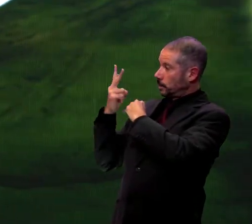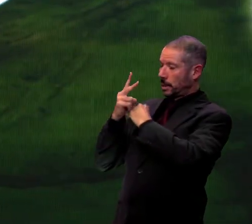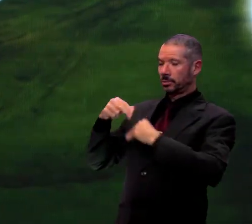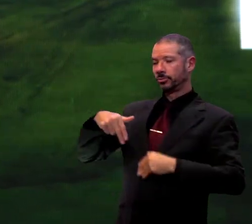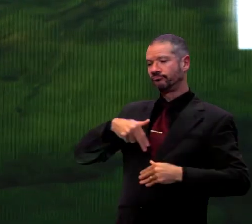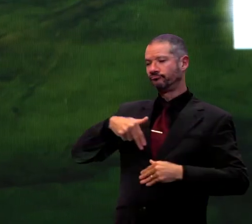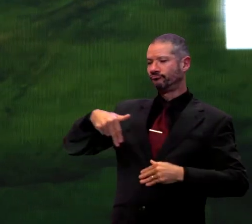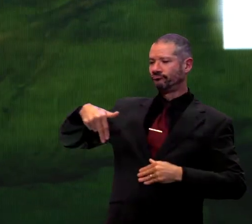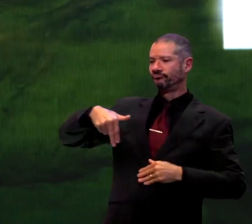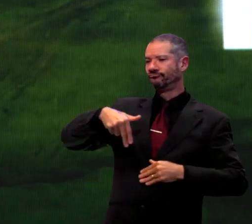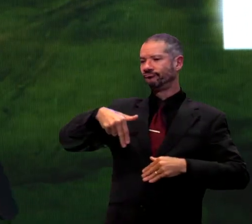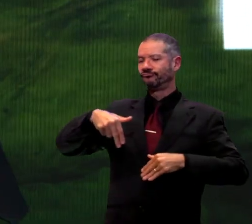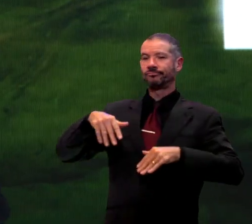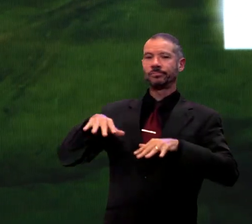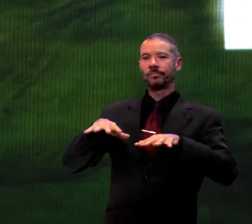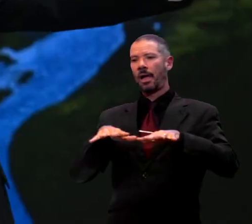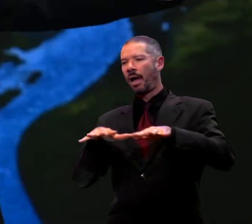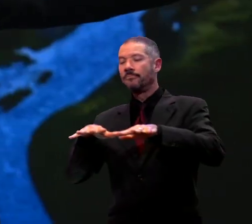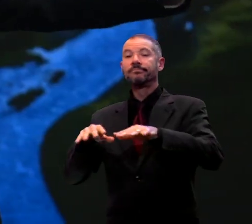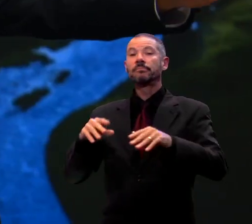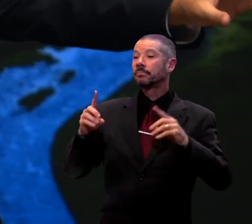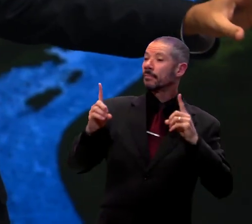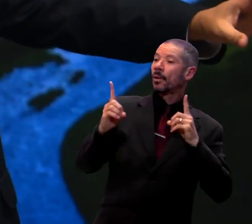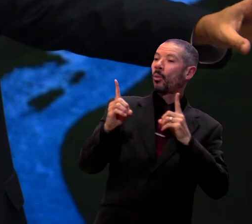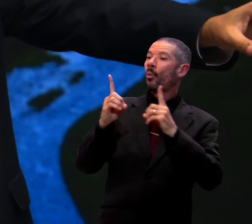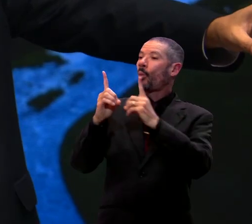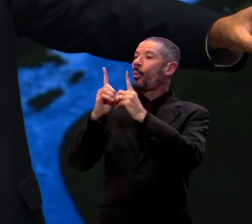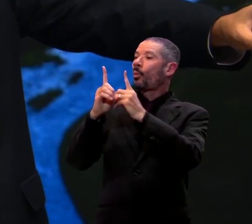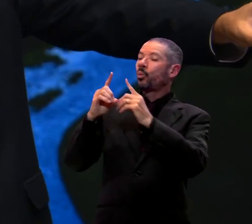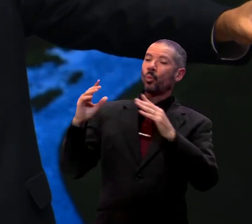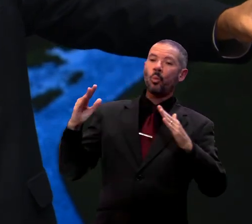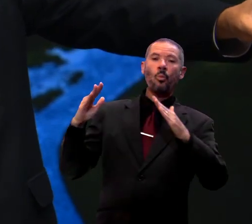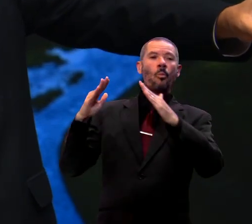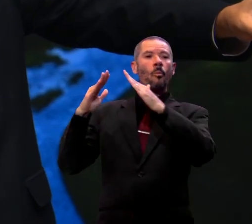caminhar. Até que a gente encontra uma casa,